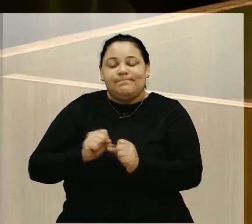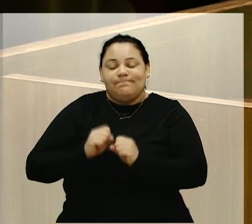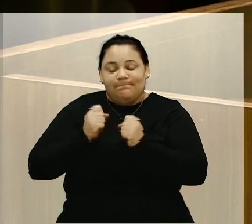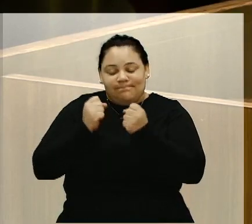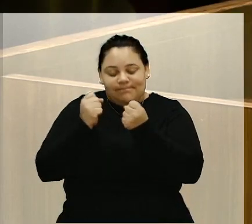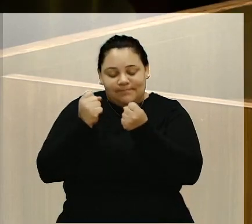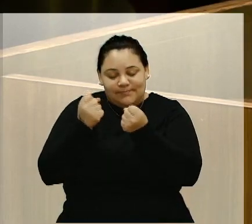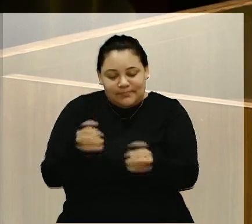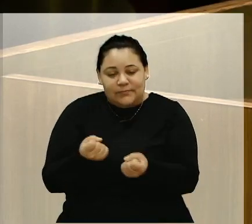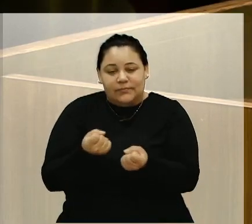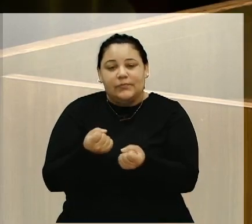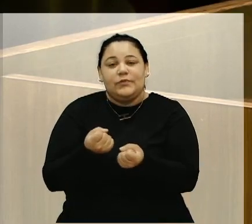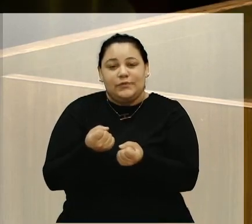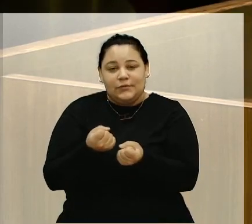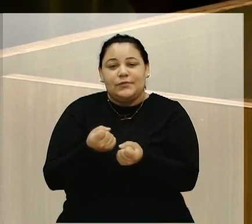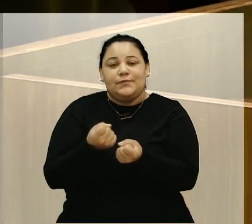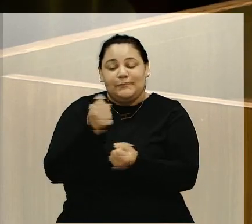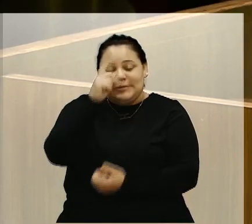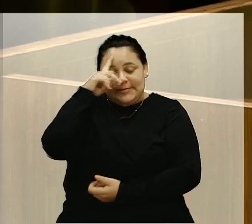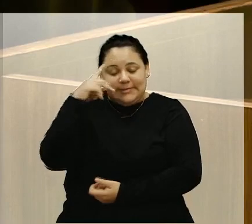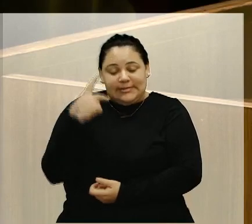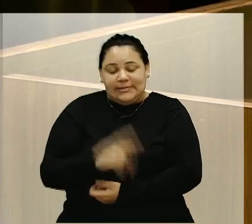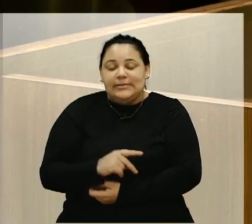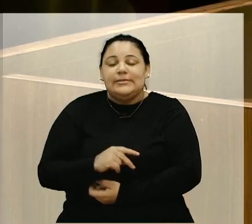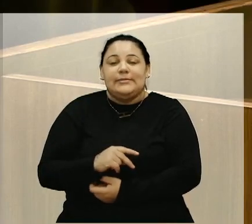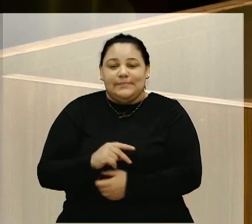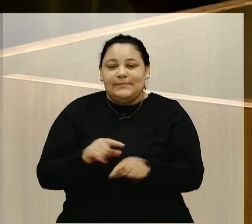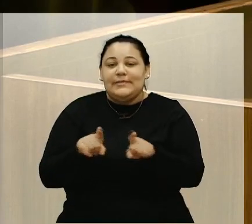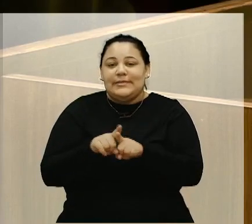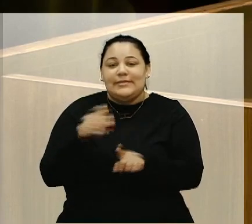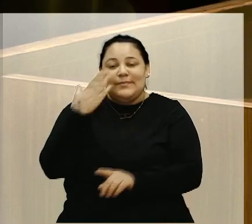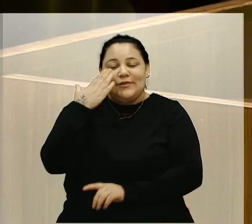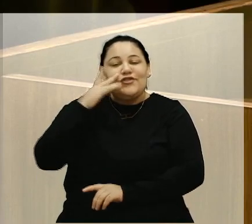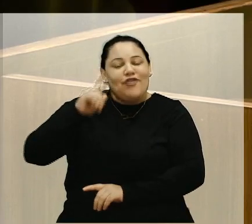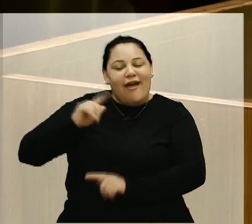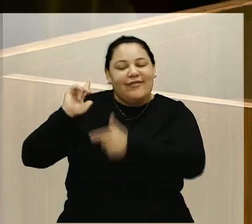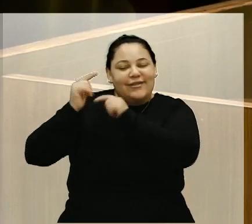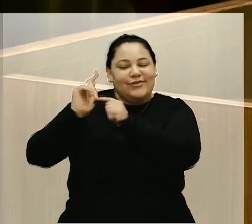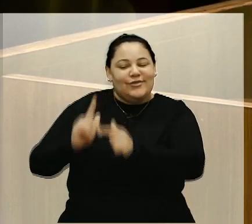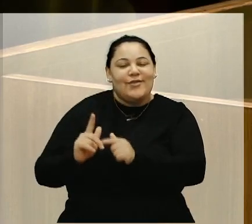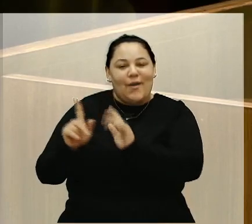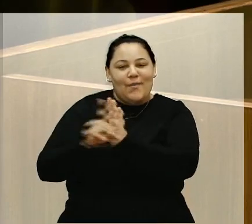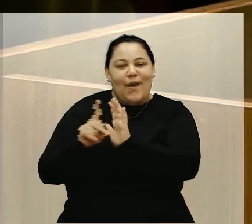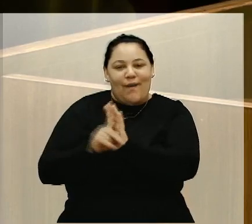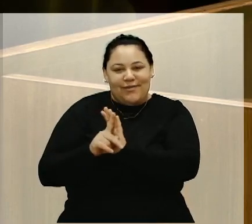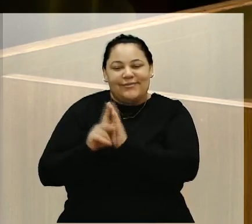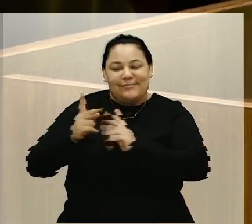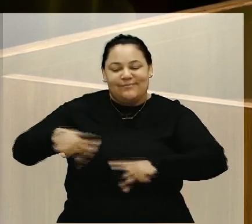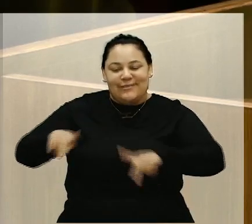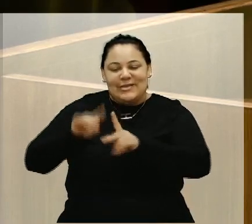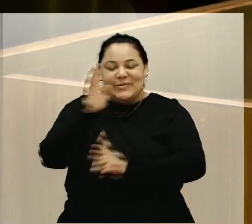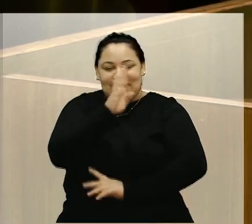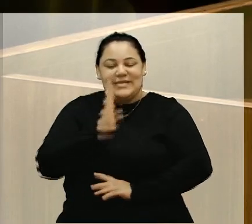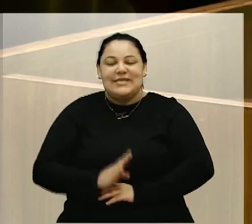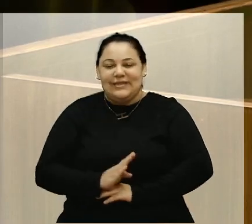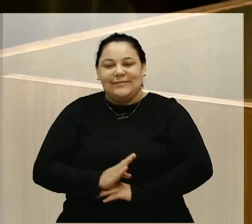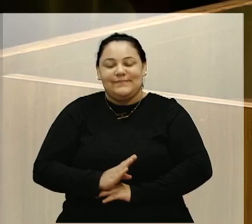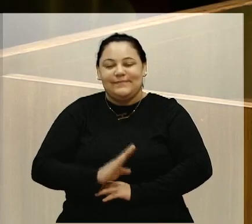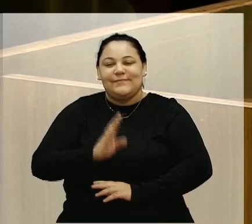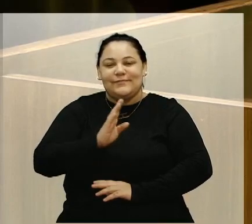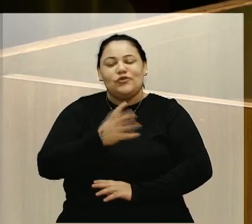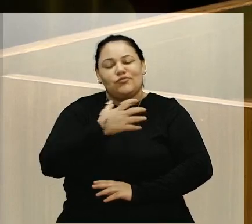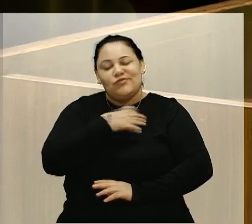determinação, com aquela garra, né, que é um pouco típica aqui, nossa, mas do povo brasileiro de modo geral, nós vamos